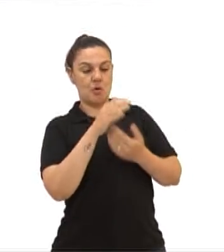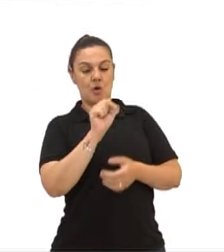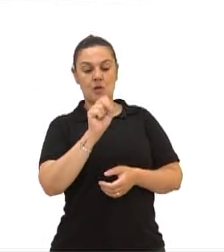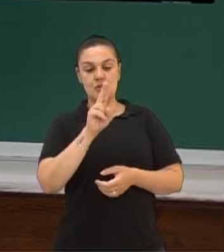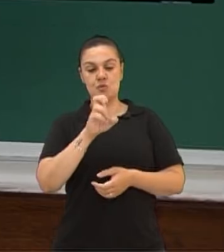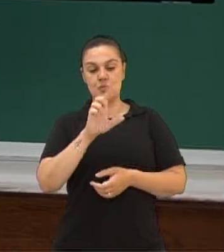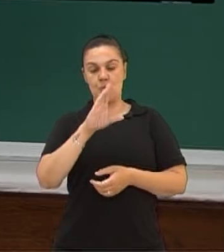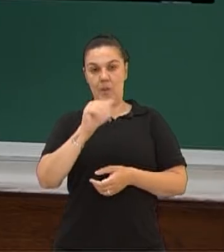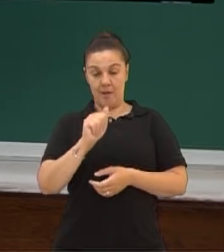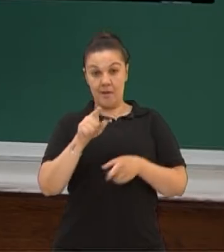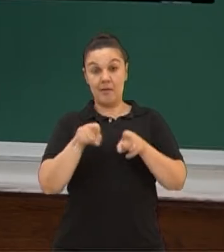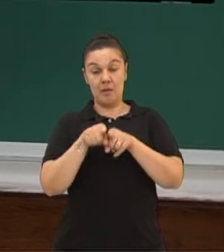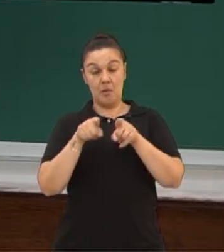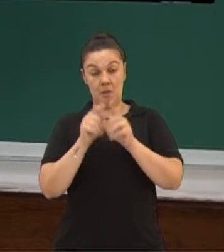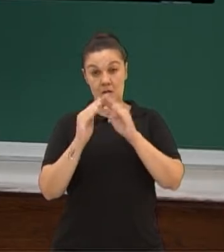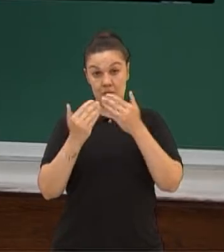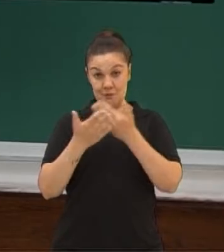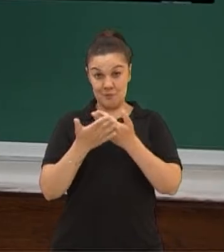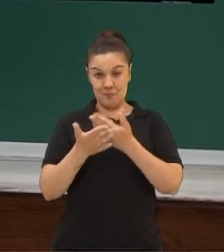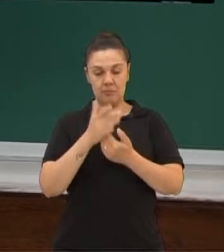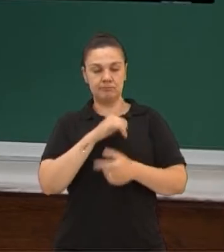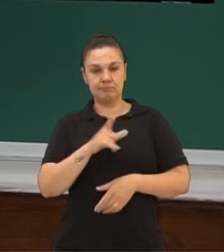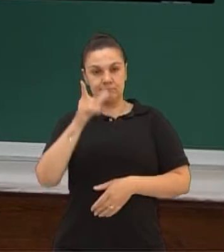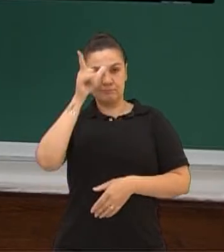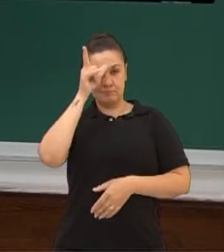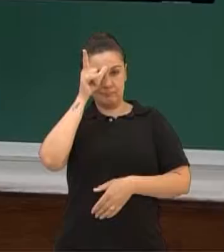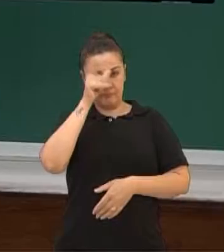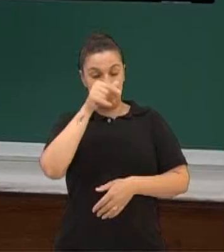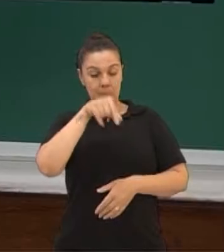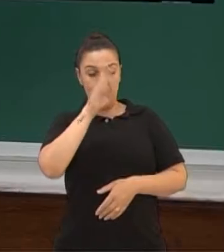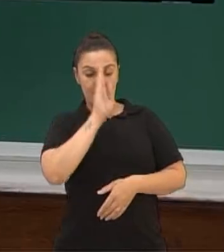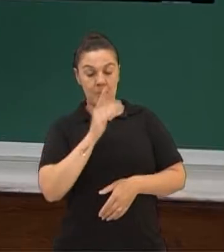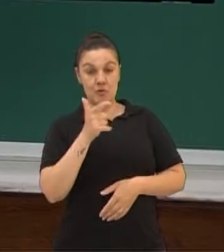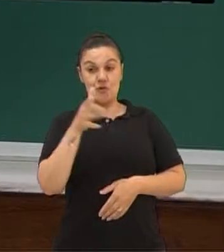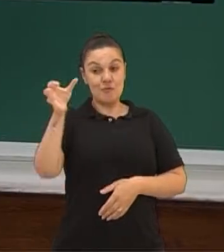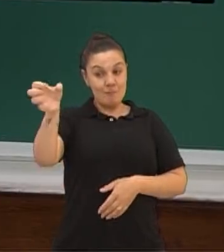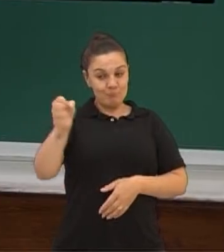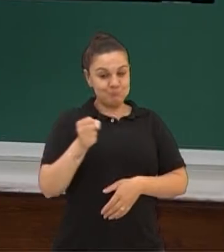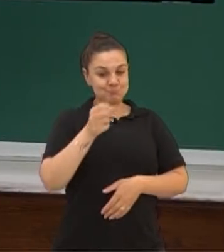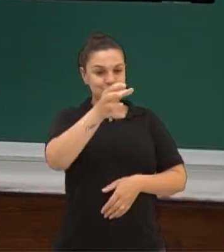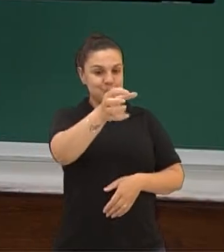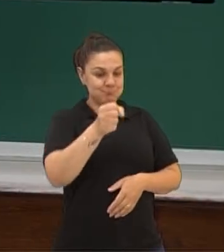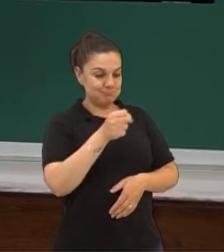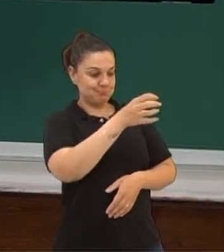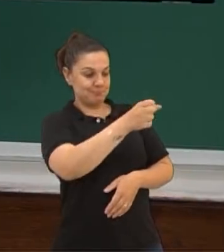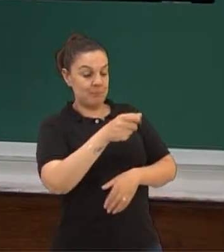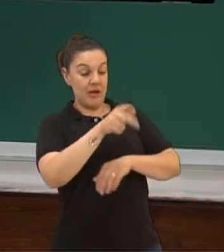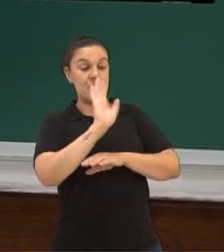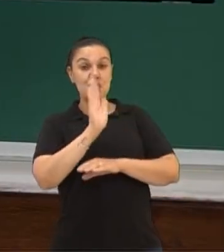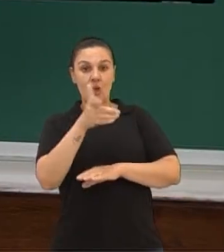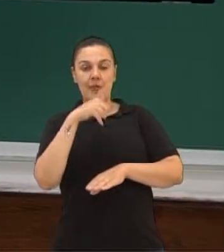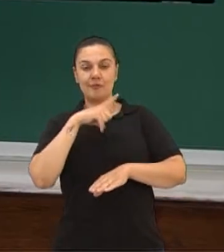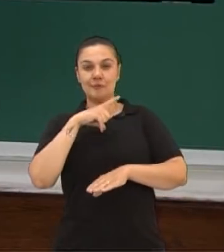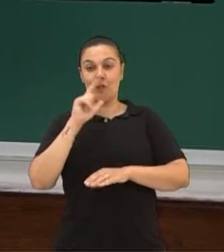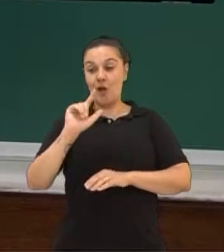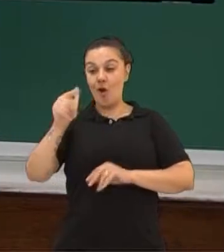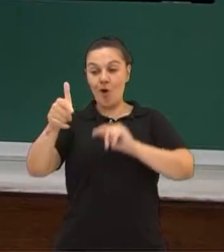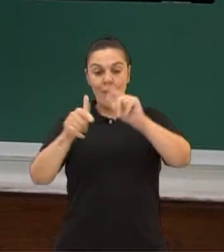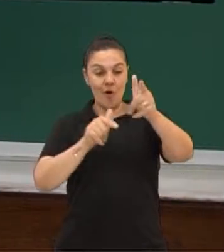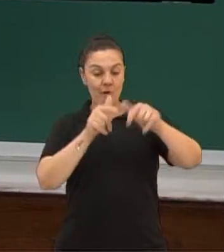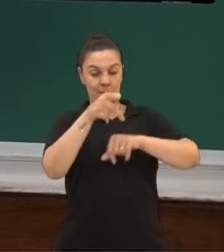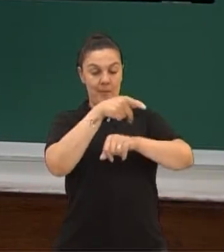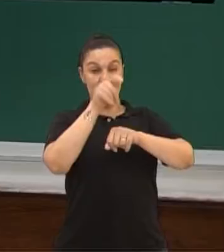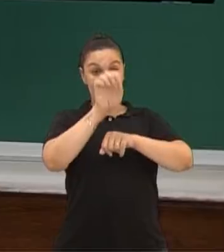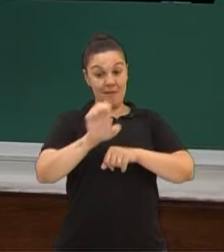escola alemã. Ou seja, a gente importa de fora, né, algumas tendências que já eram praticadas lá